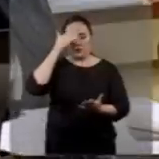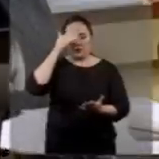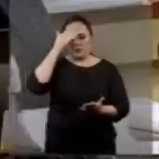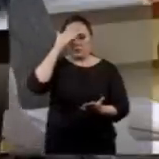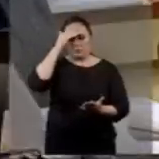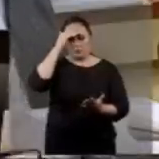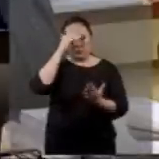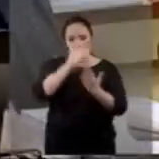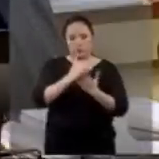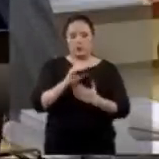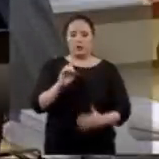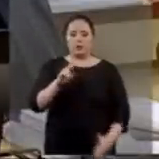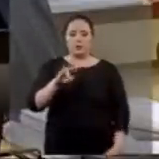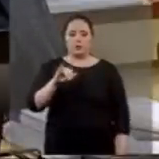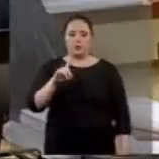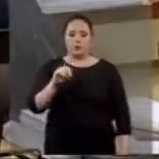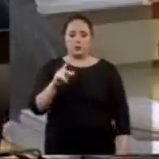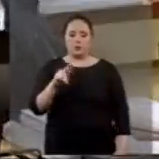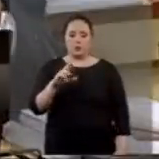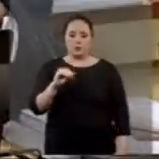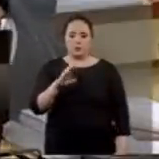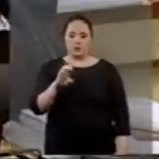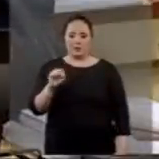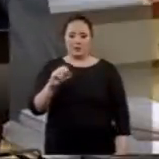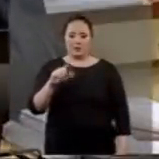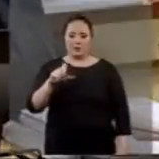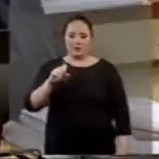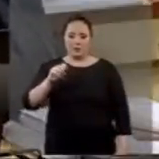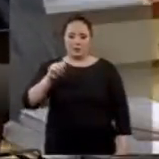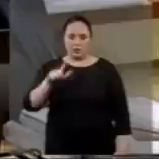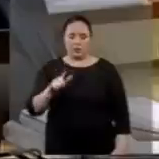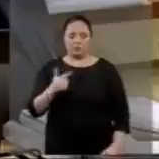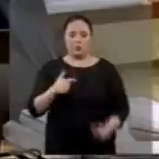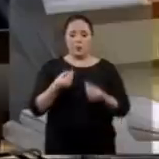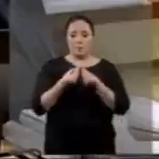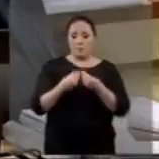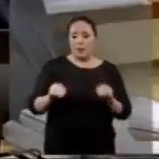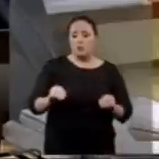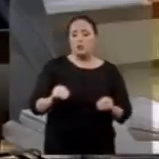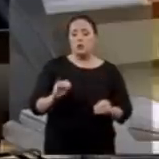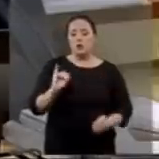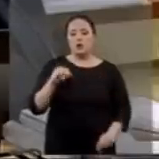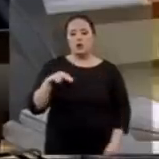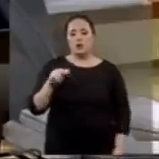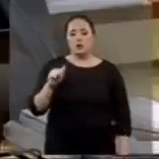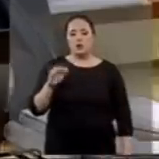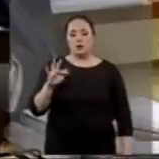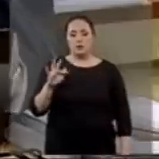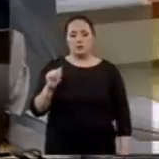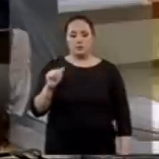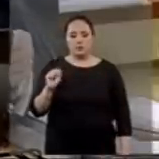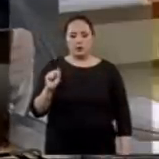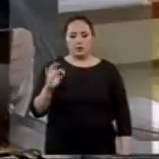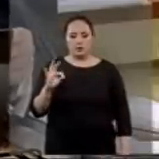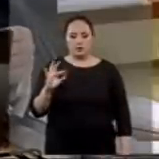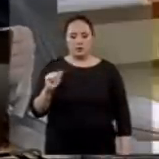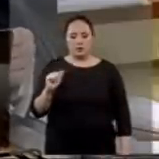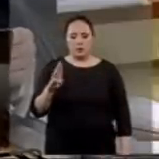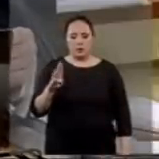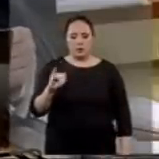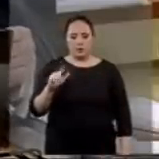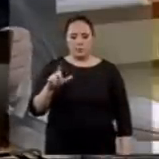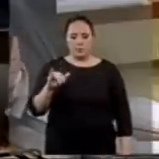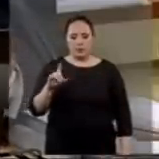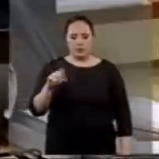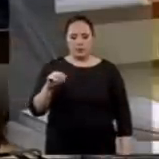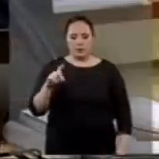devido processo legal, sem prejuízo do princípio da inafastabilidade, que permite sempre o acesso do